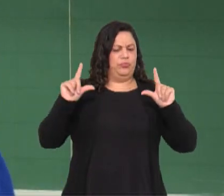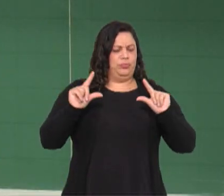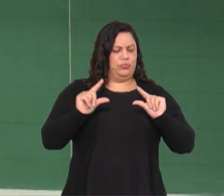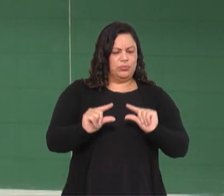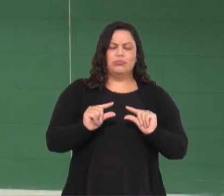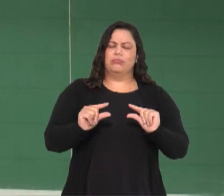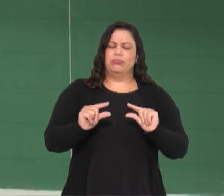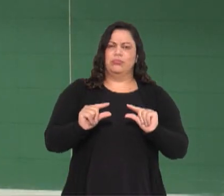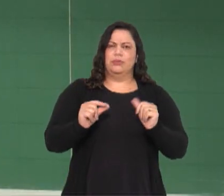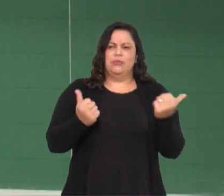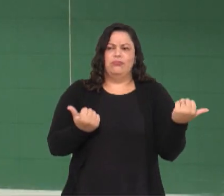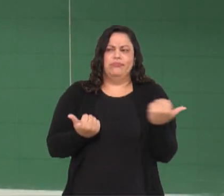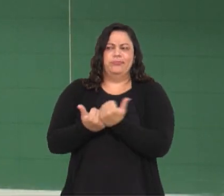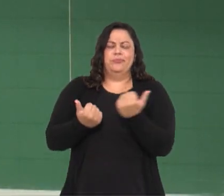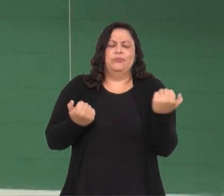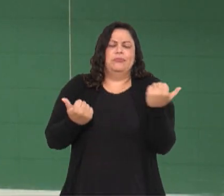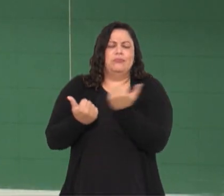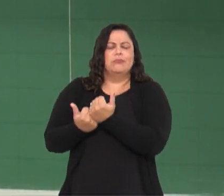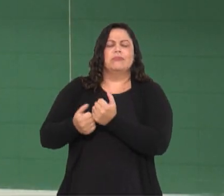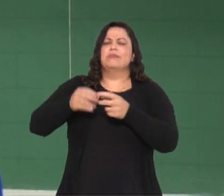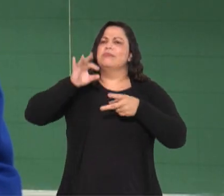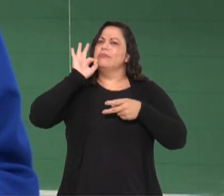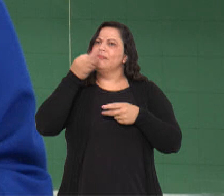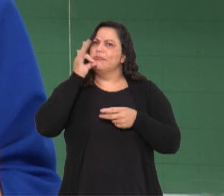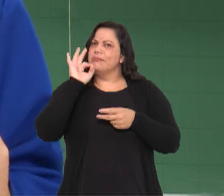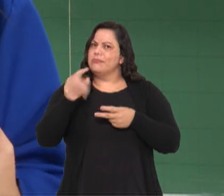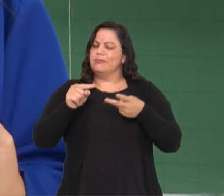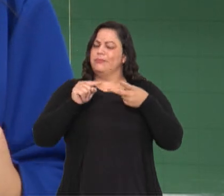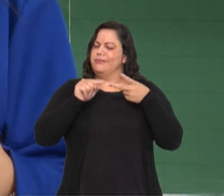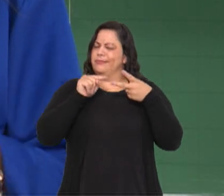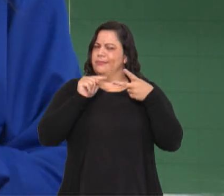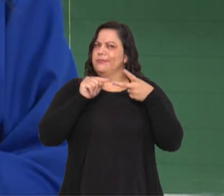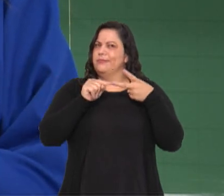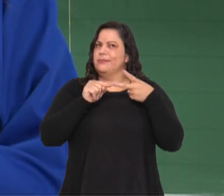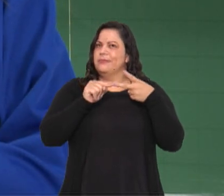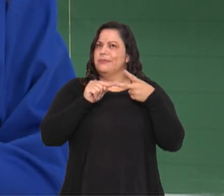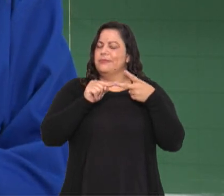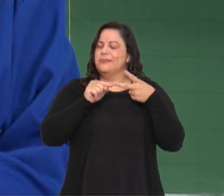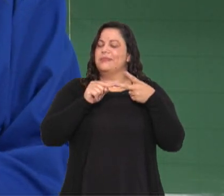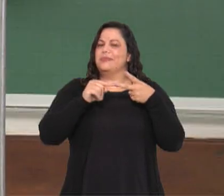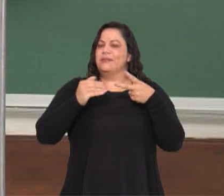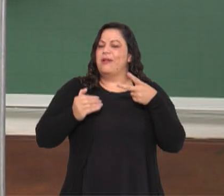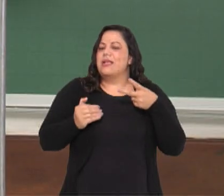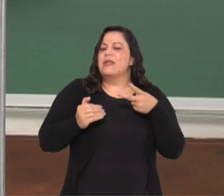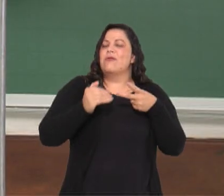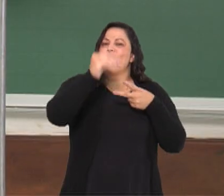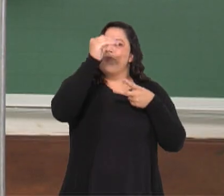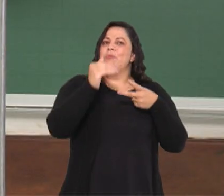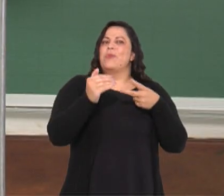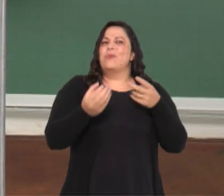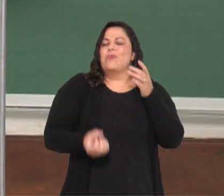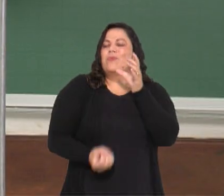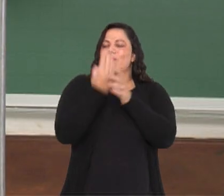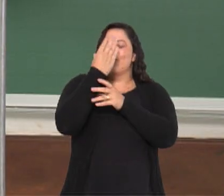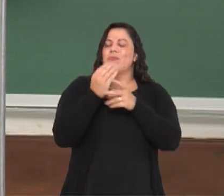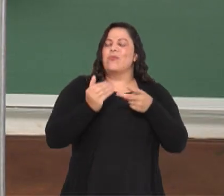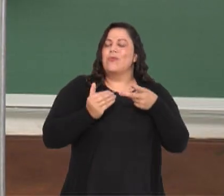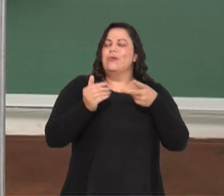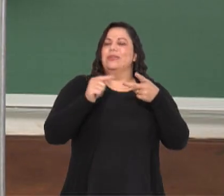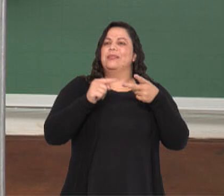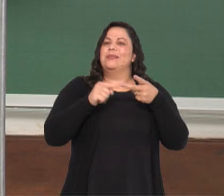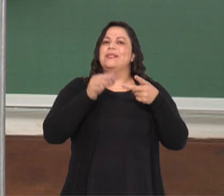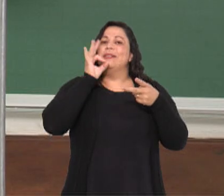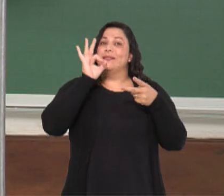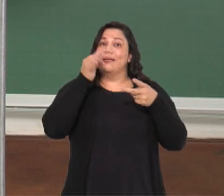pelo café. Qual a importância da atividade econômica do café? O café, ele houve uma grande ocupação